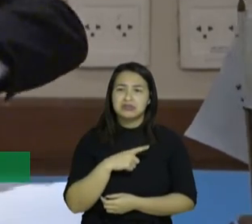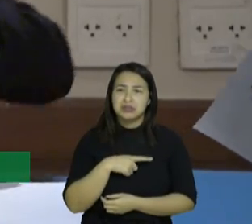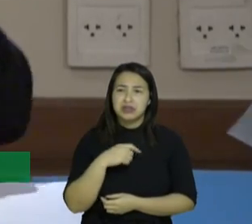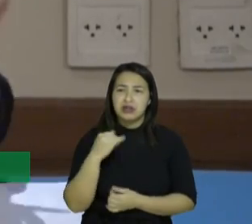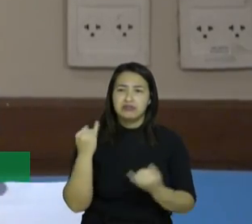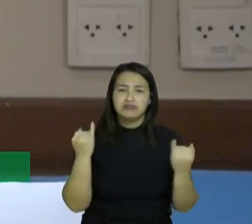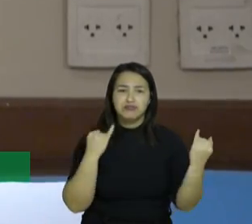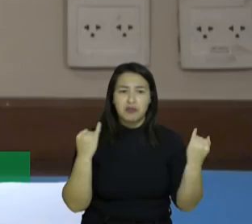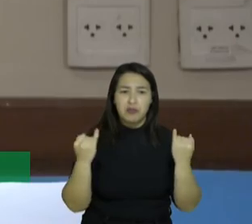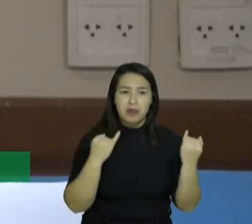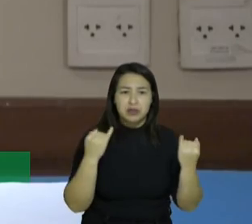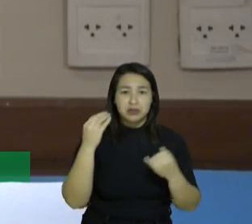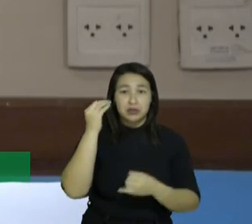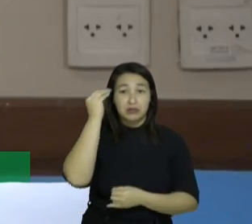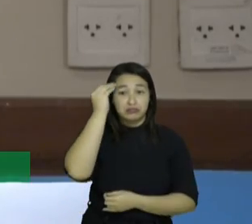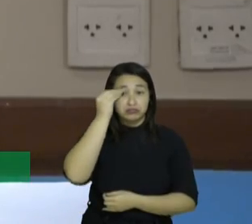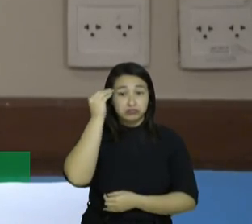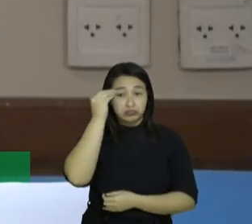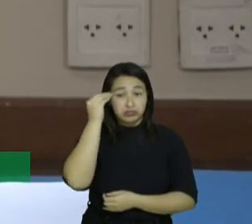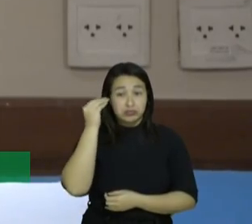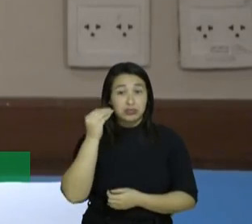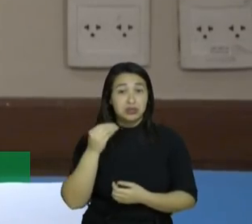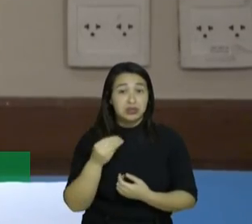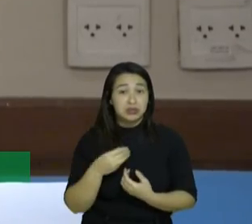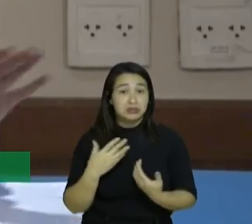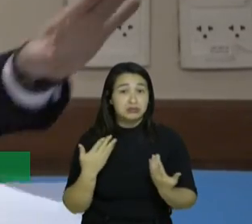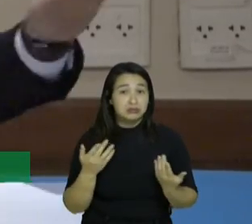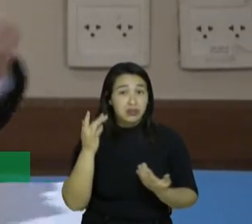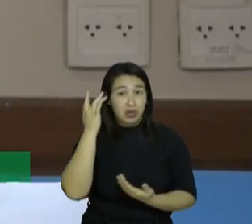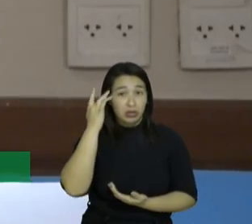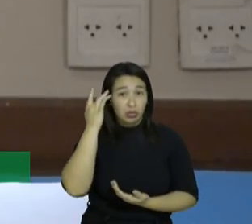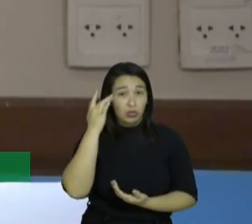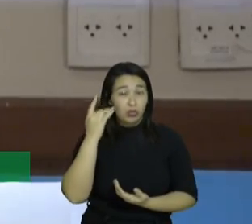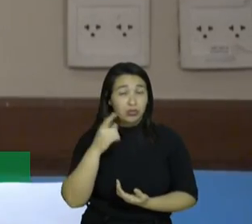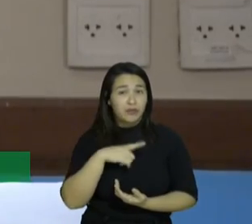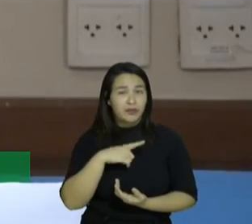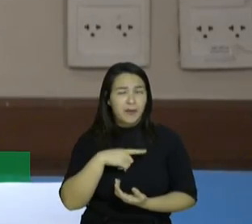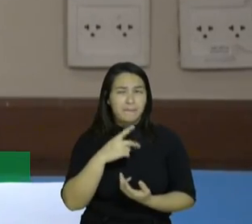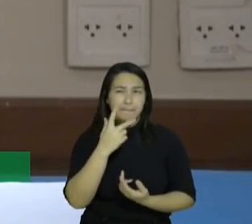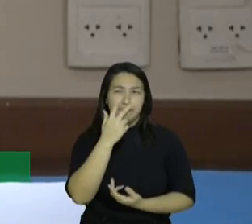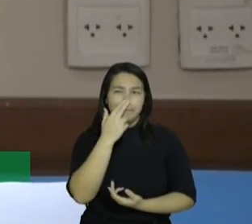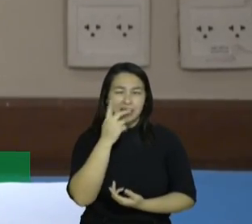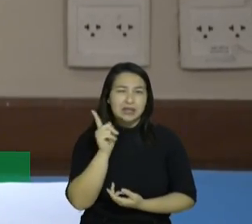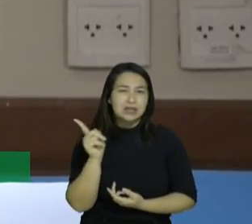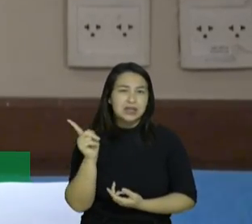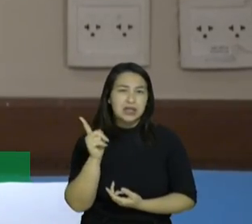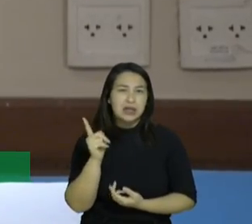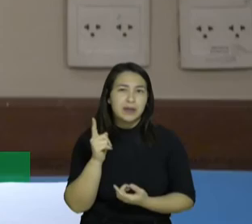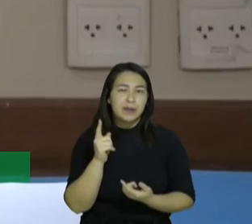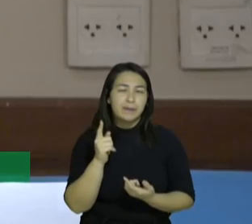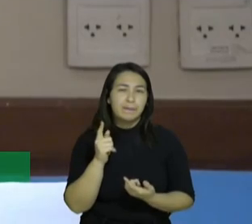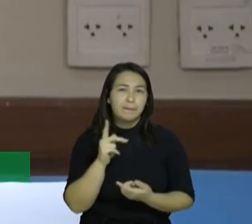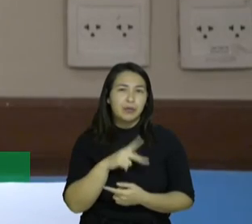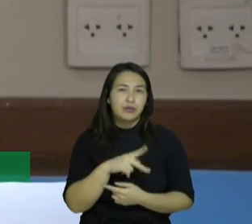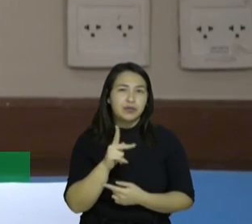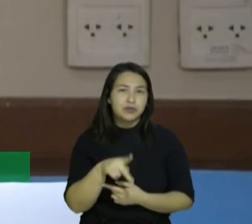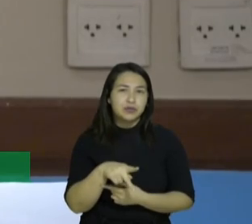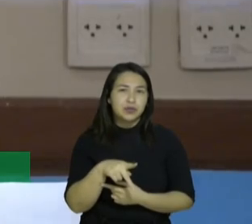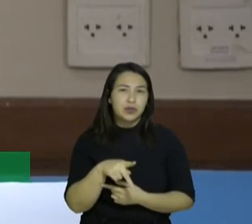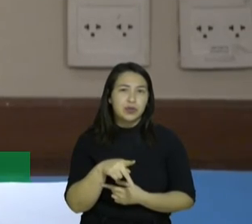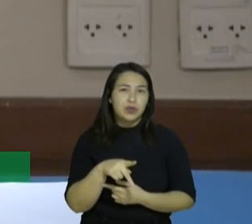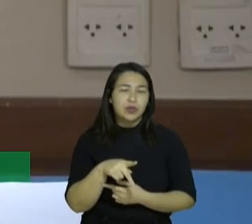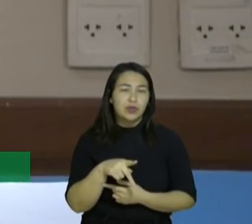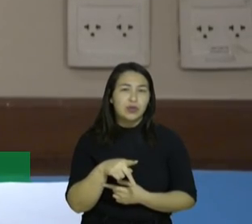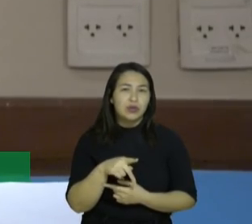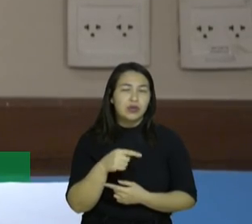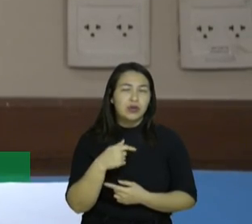informação e mais experiência que eu que passou por aqui e meio parecido com o professor baltazara só que sem combinar eu pensei eu